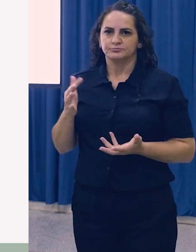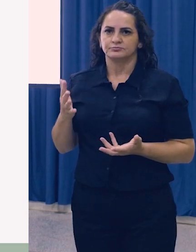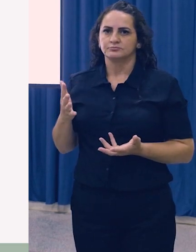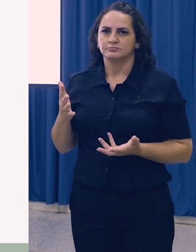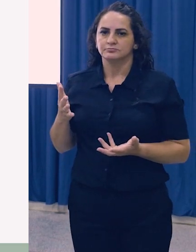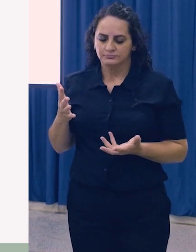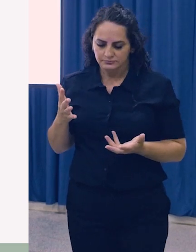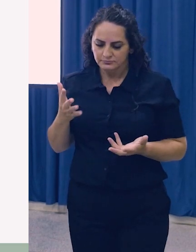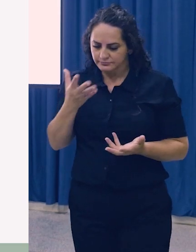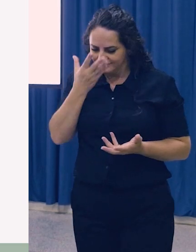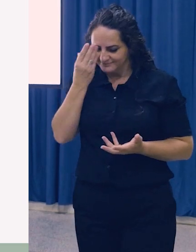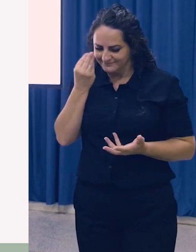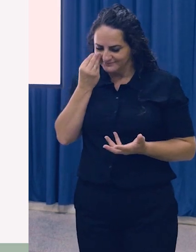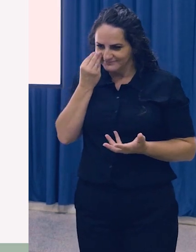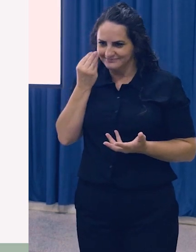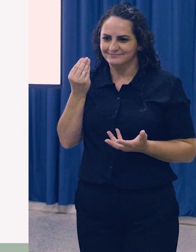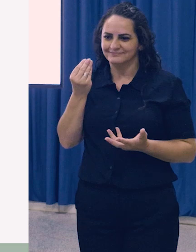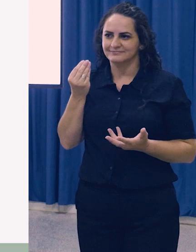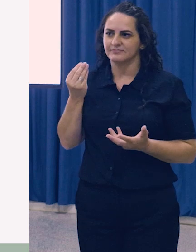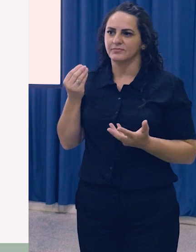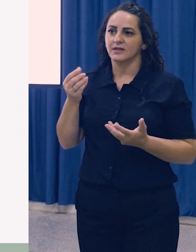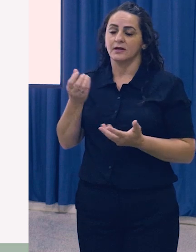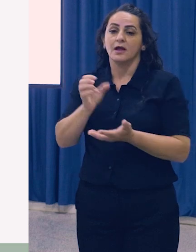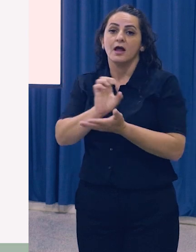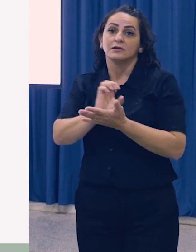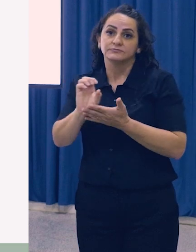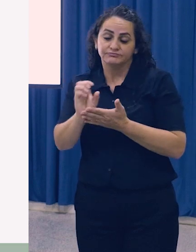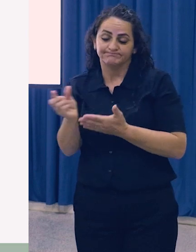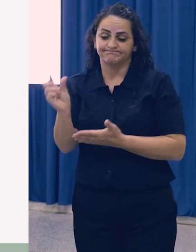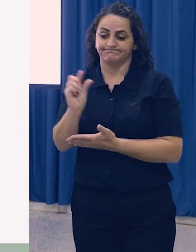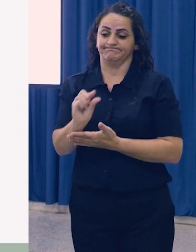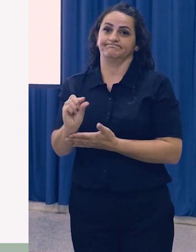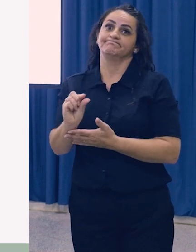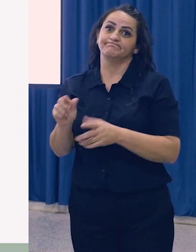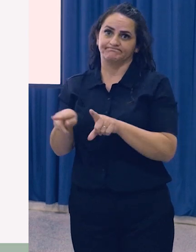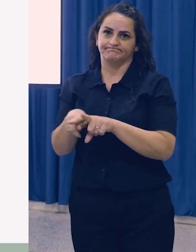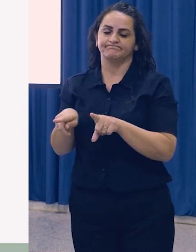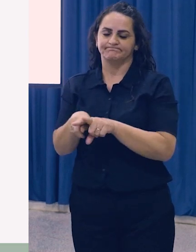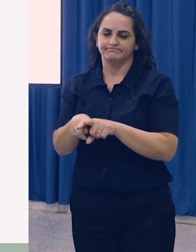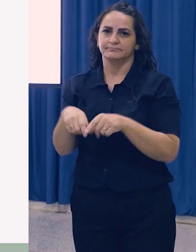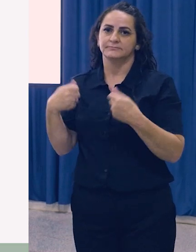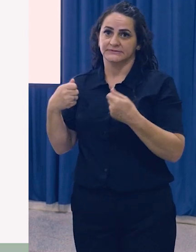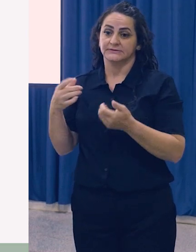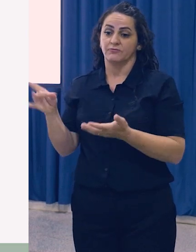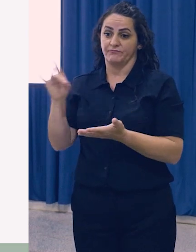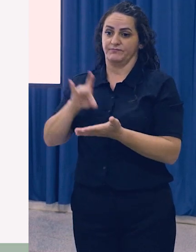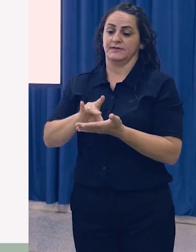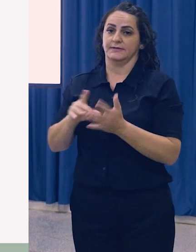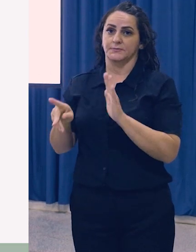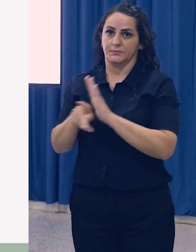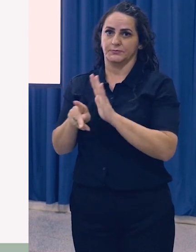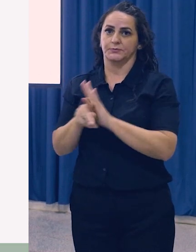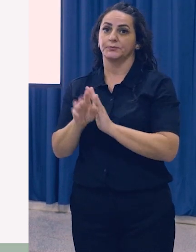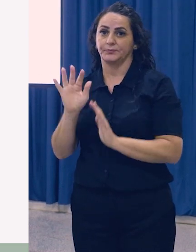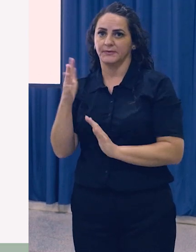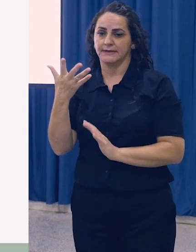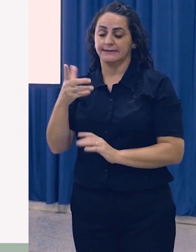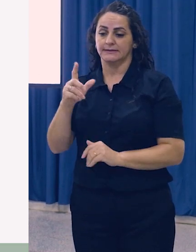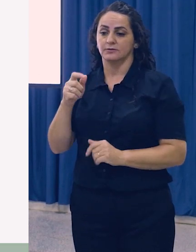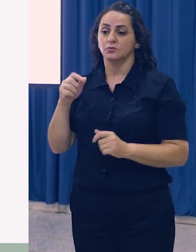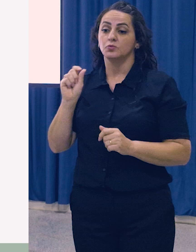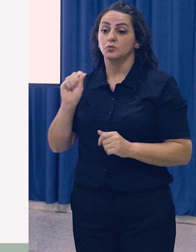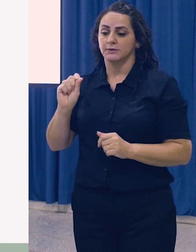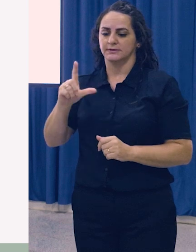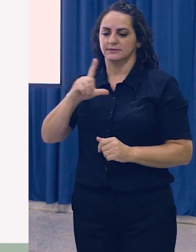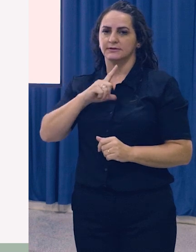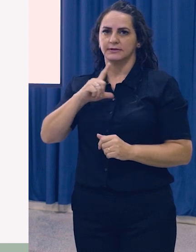esqueci o termo. Os nossos recursos são mais limitados, então ela precisa ser realista com o que a gente tem, com os